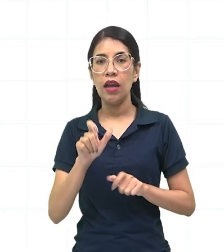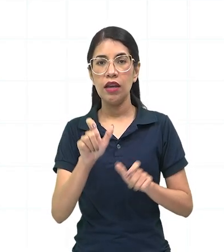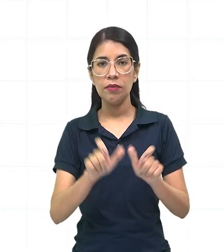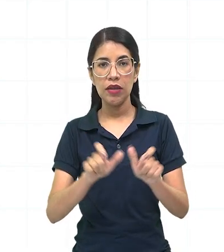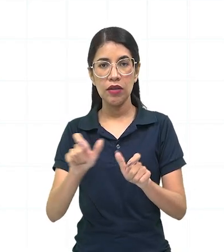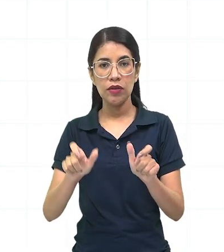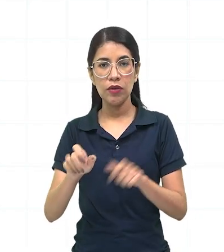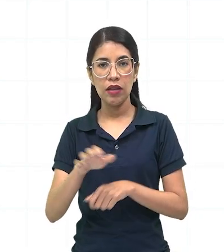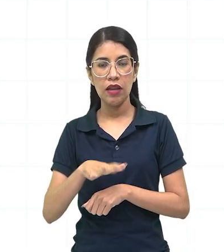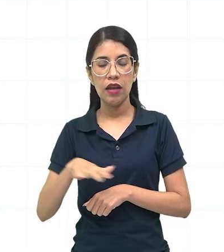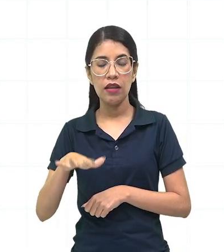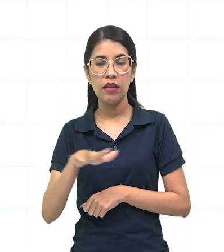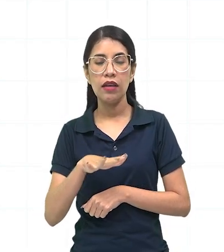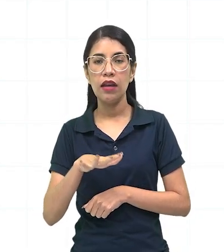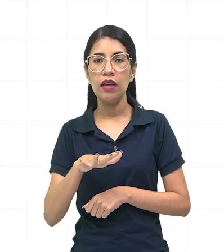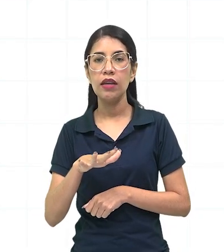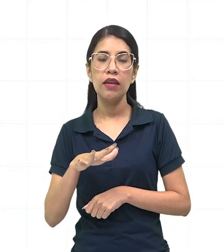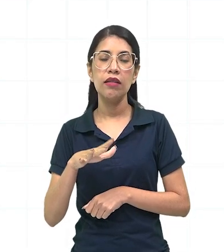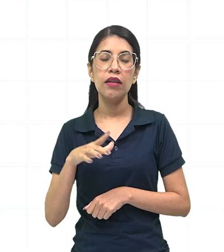estejam envolvidas